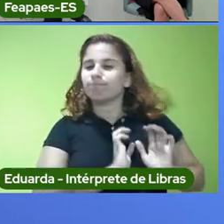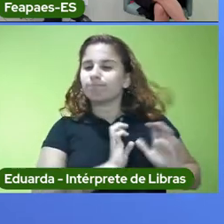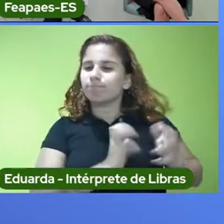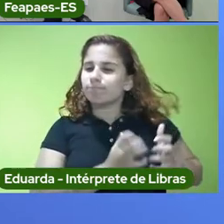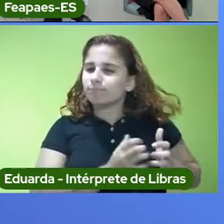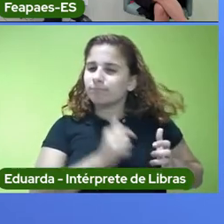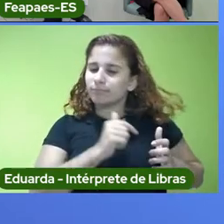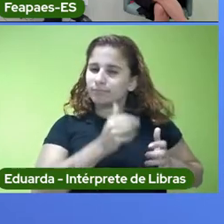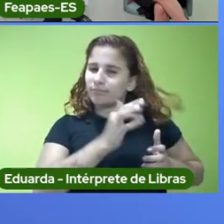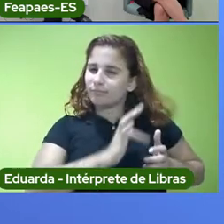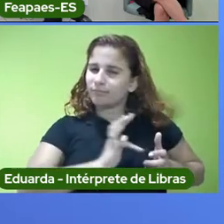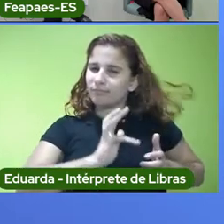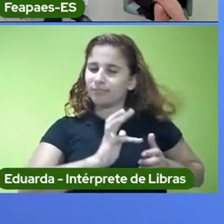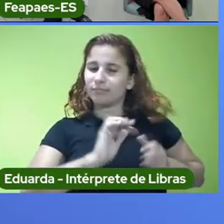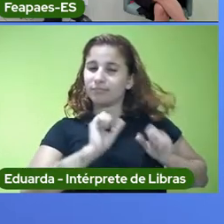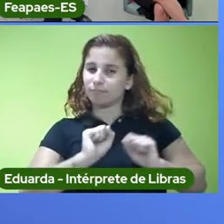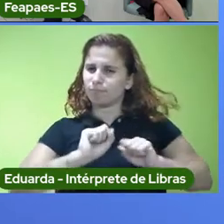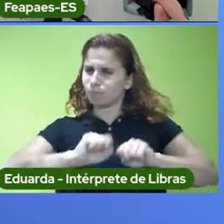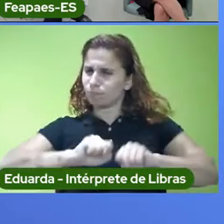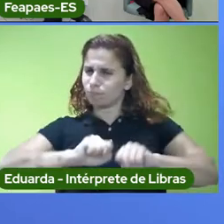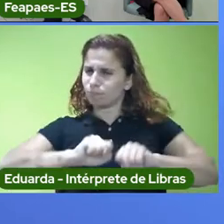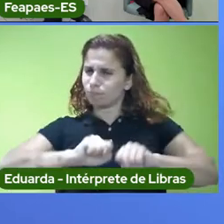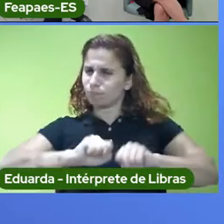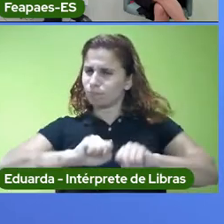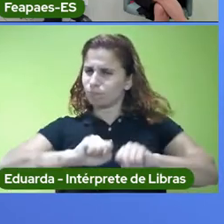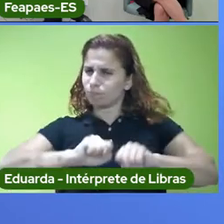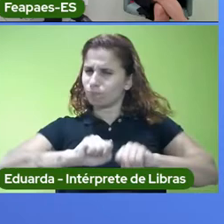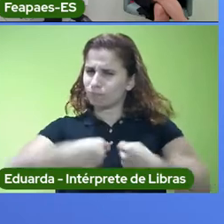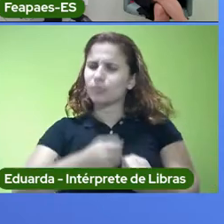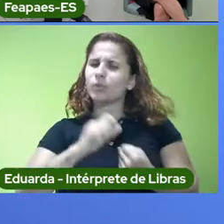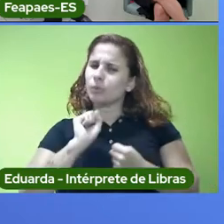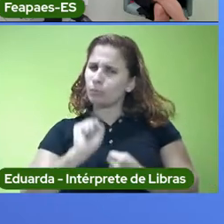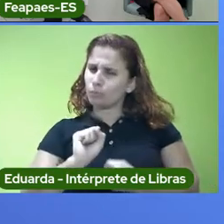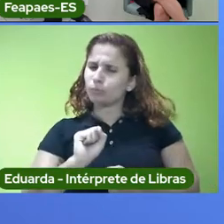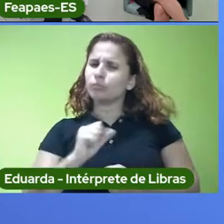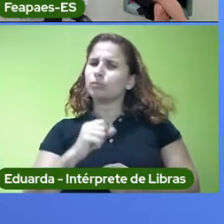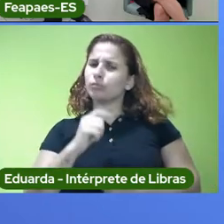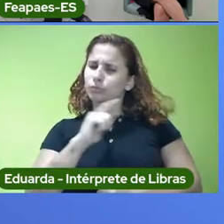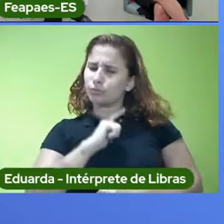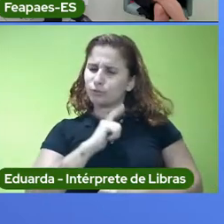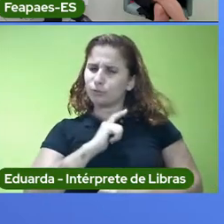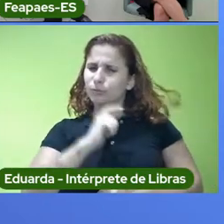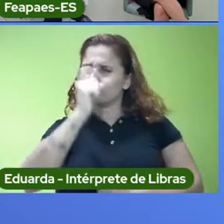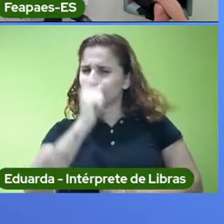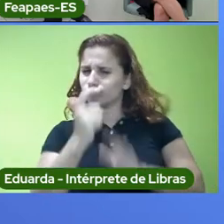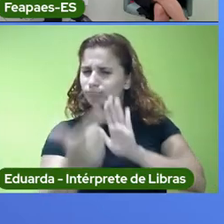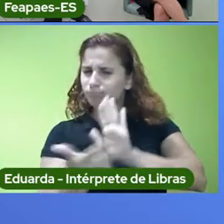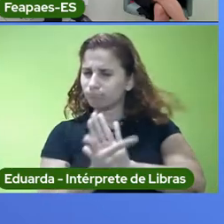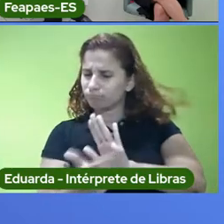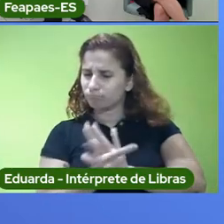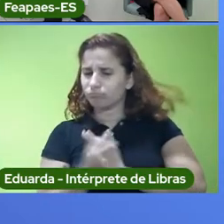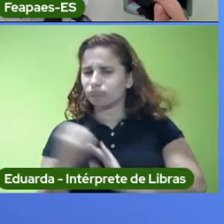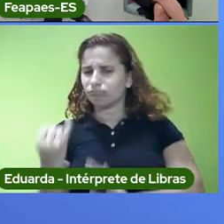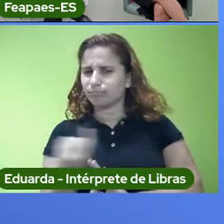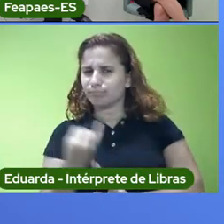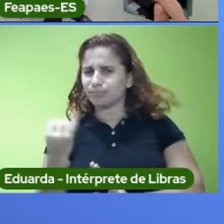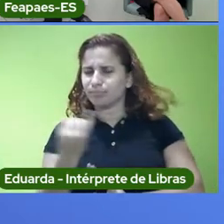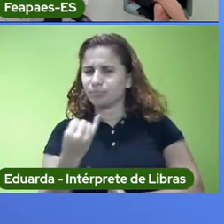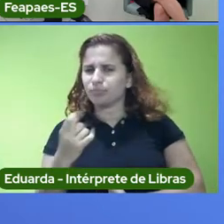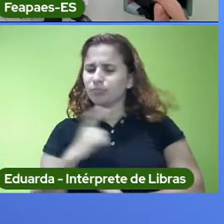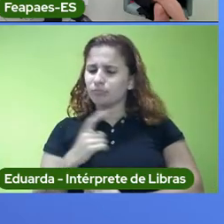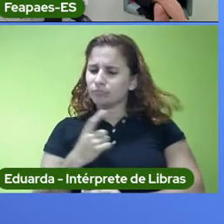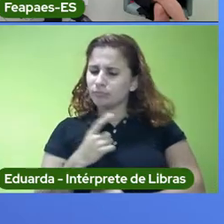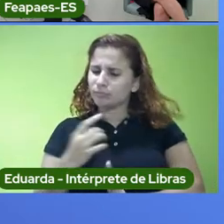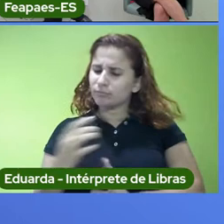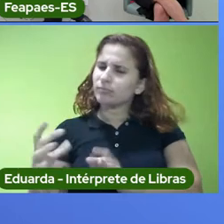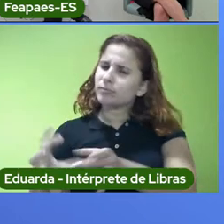podem ser feitas, eu acredito que pode cumprir um importante papel nessa articulação desses diversos setores. Então, desde reconhecer